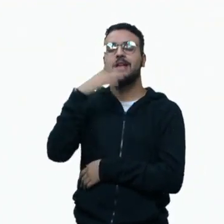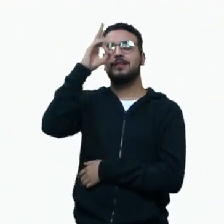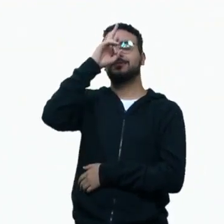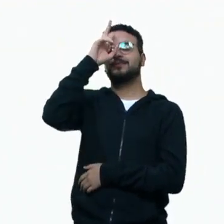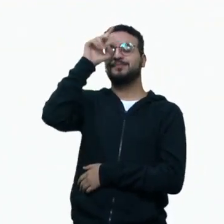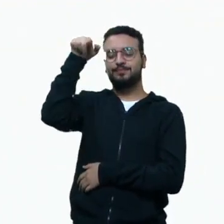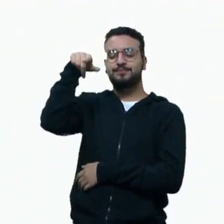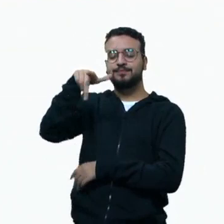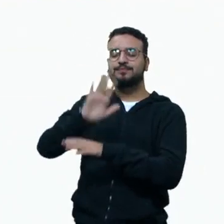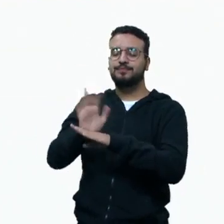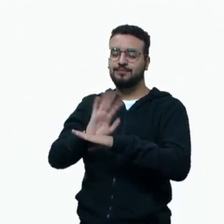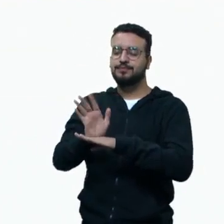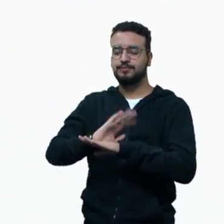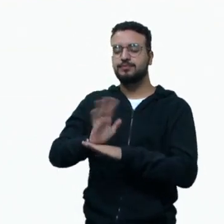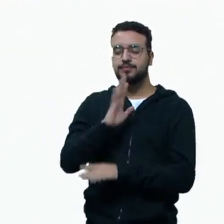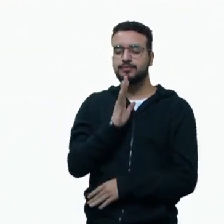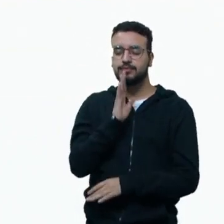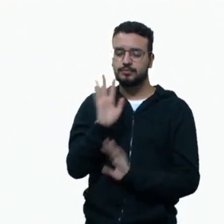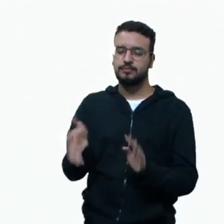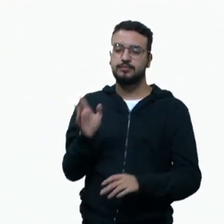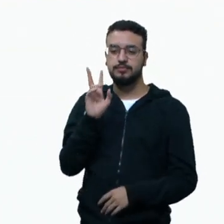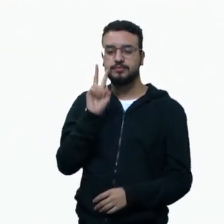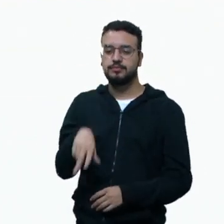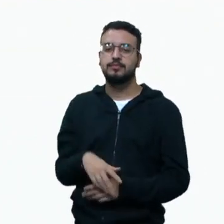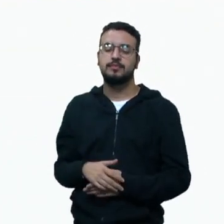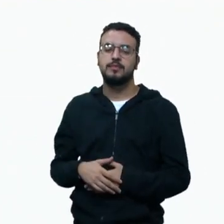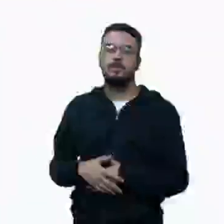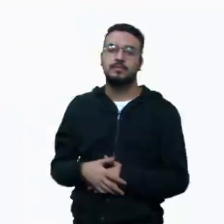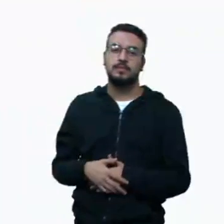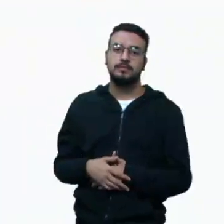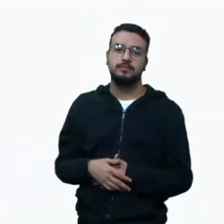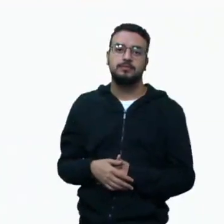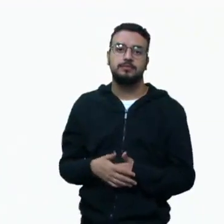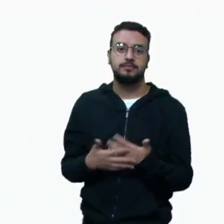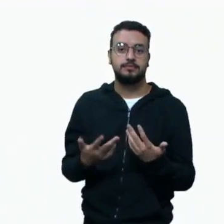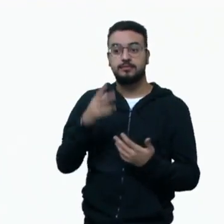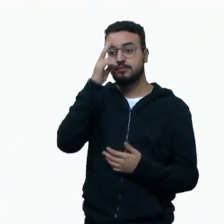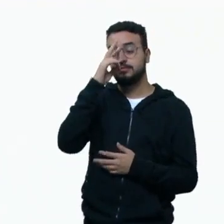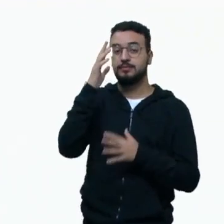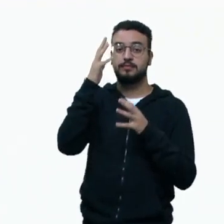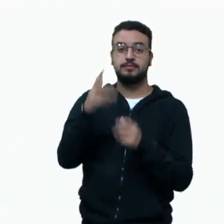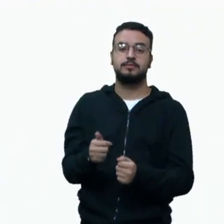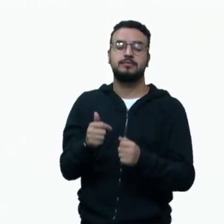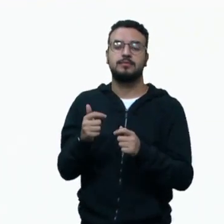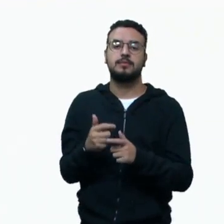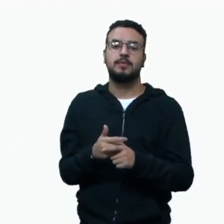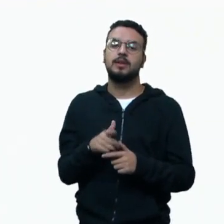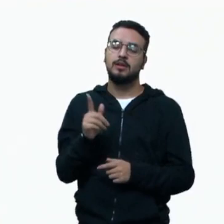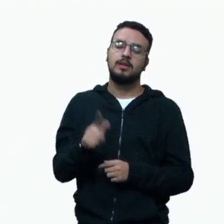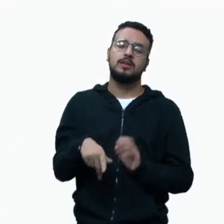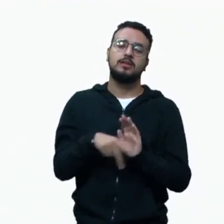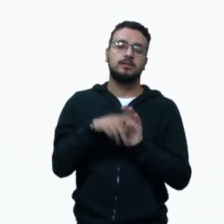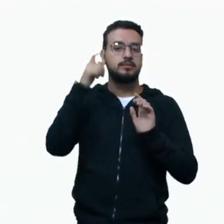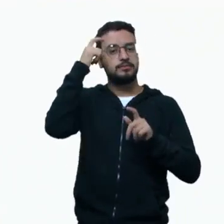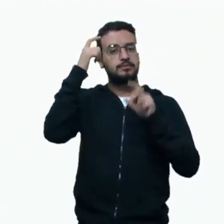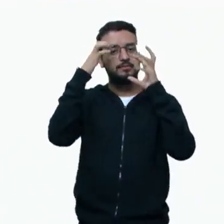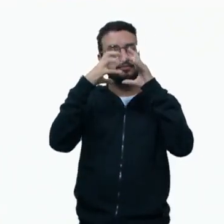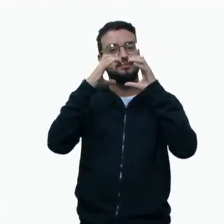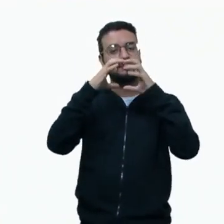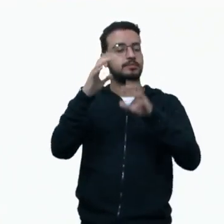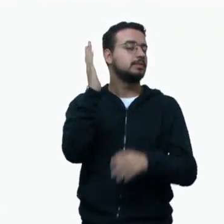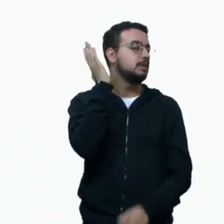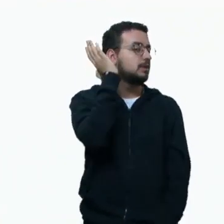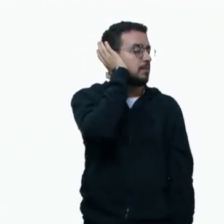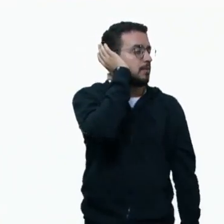que, opa, eu já vi esse filme. E aí lembra de todo o filme, né? Lembrou uma coisinha, lembrou de tudo. É o lobo temporal que funciona